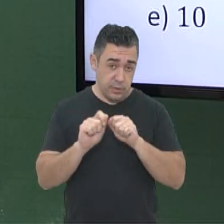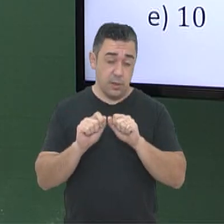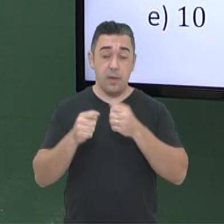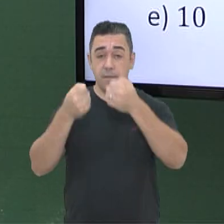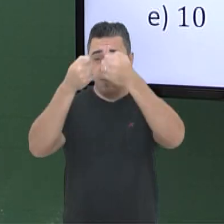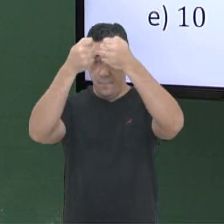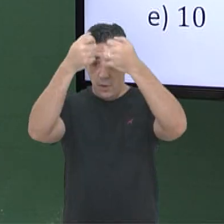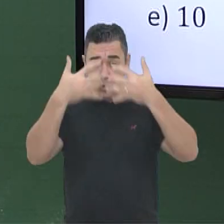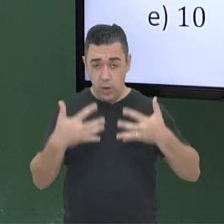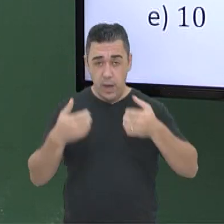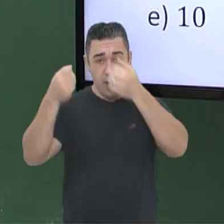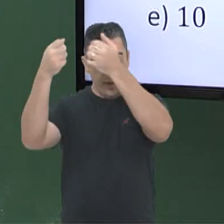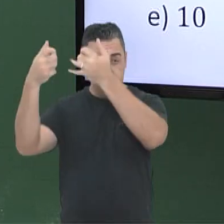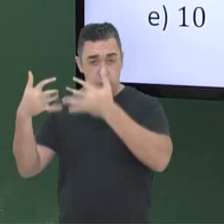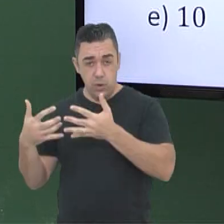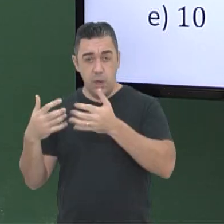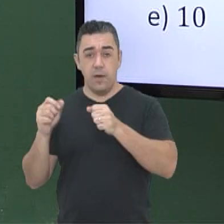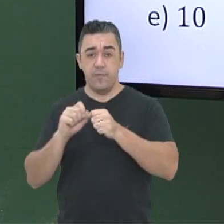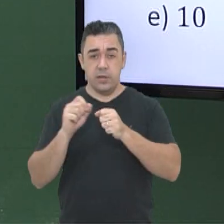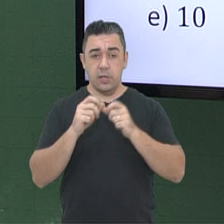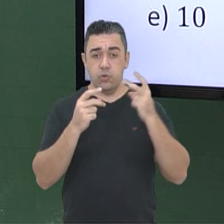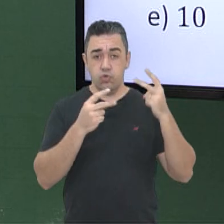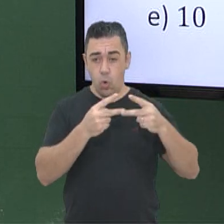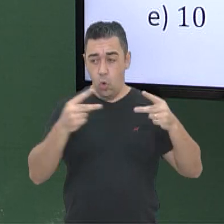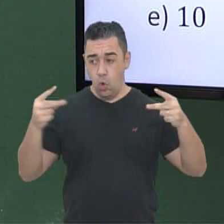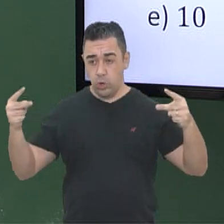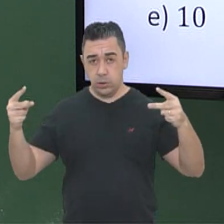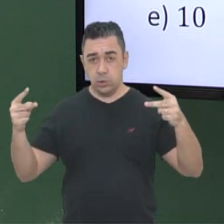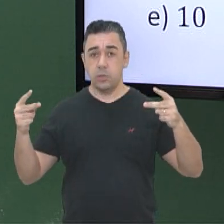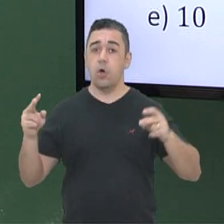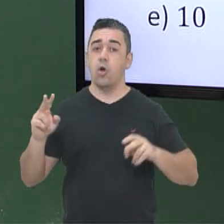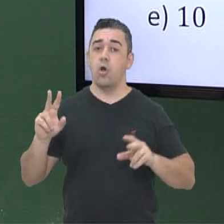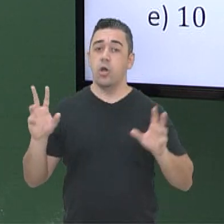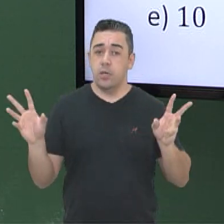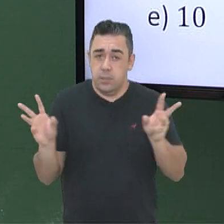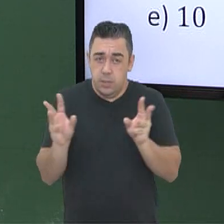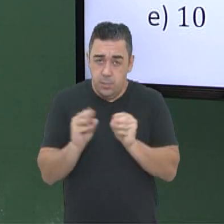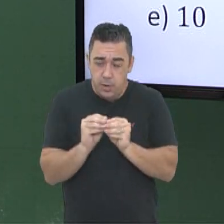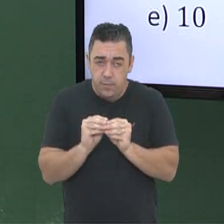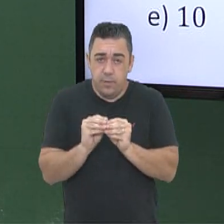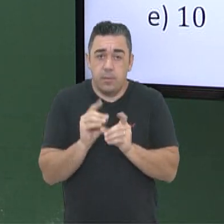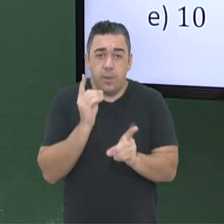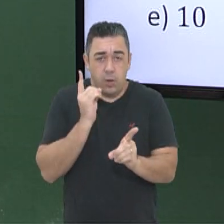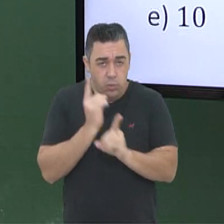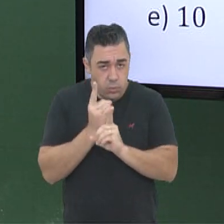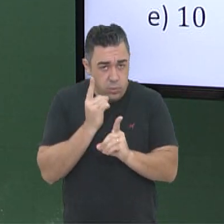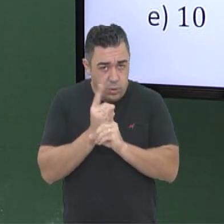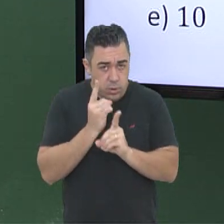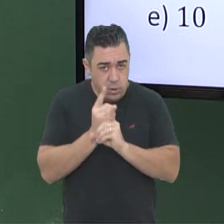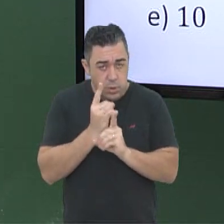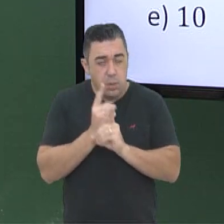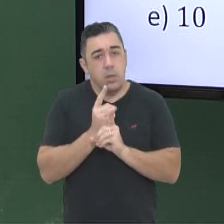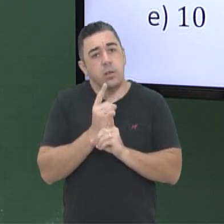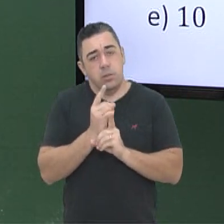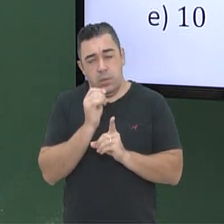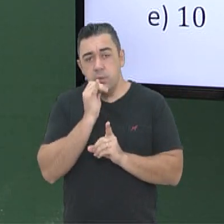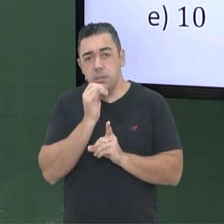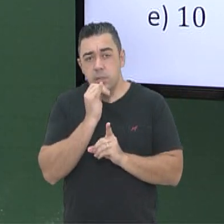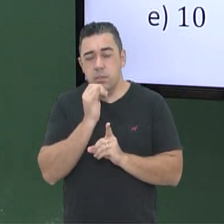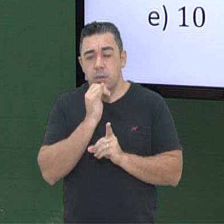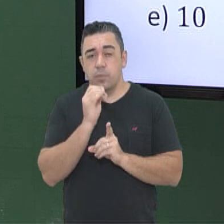fatorar tudo e transformar em base 2 agora e simplificar para então aplicar a raiz se